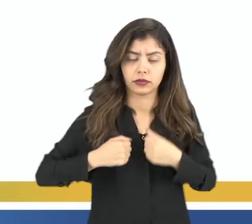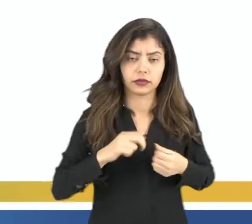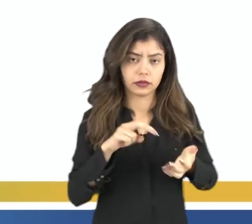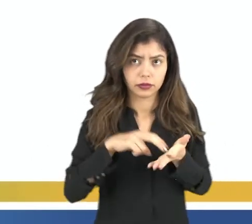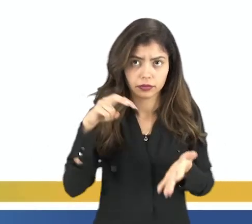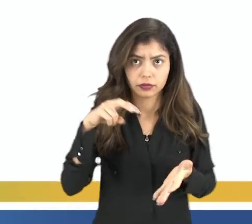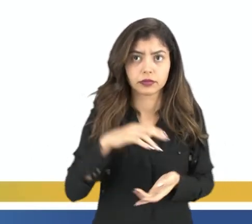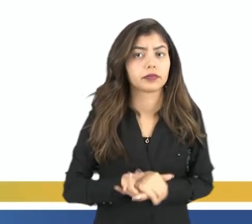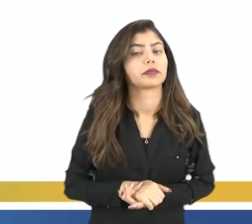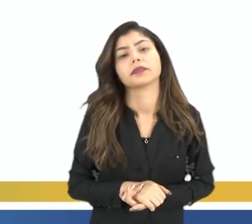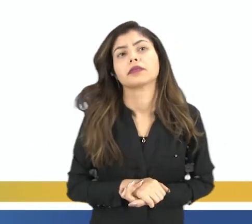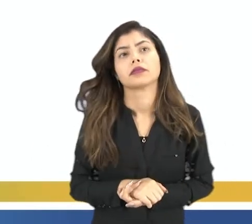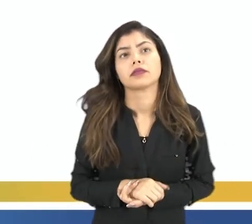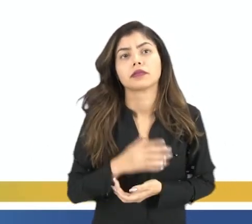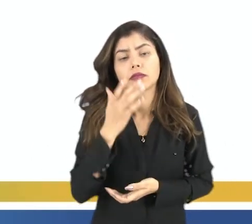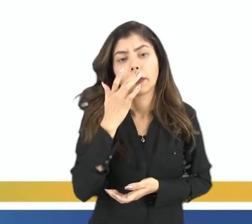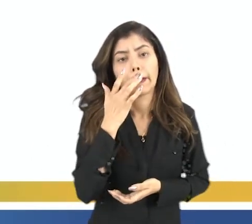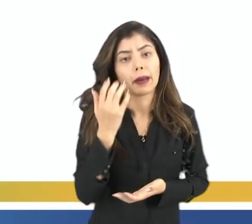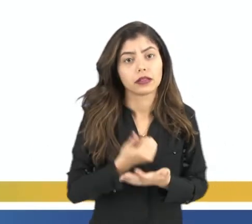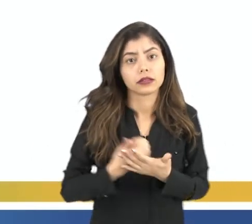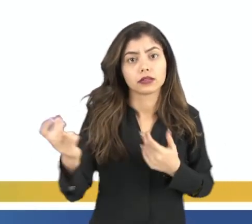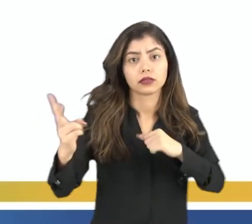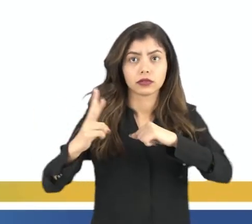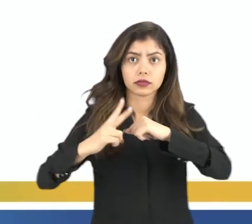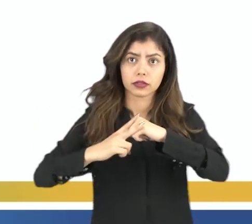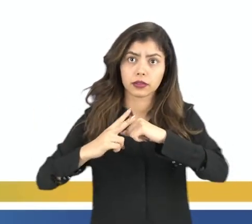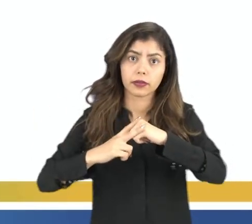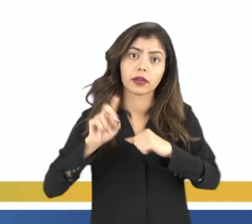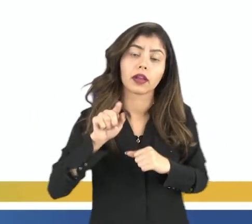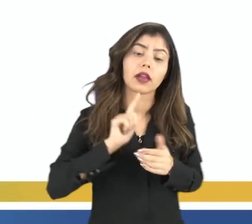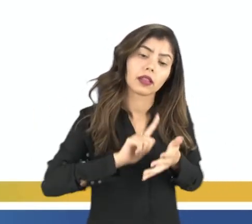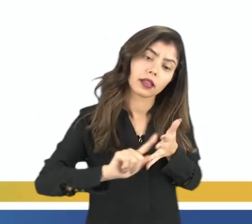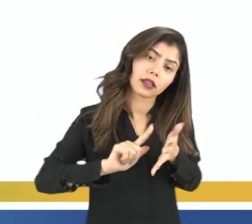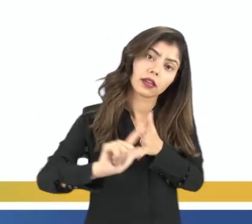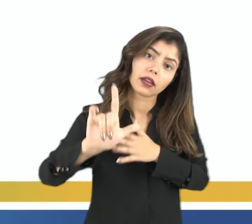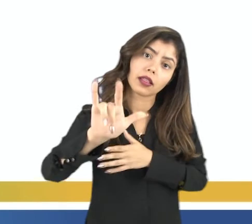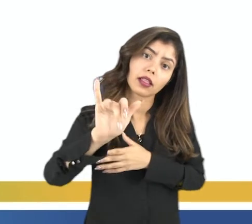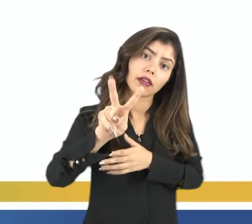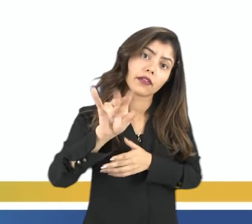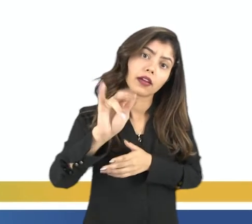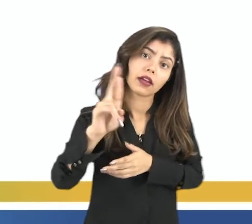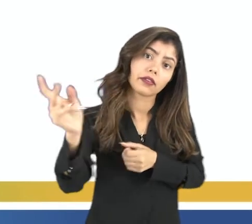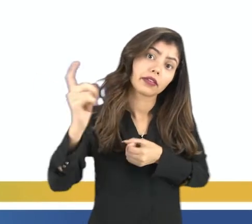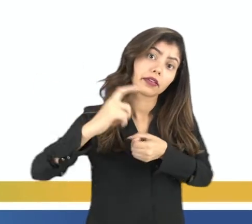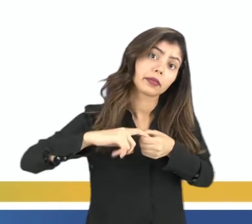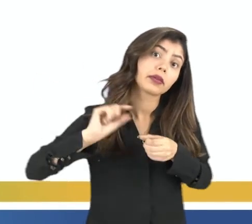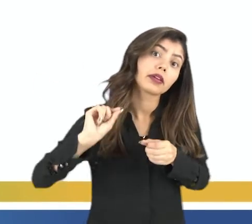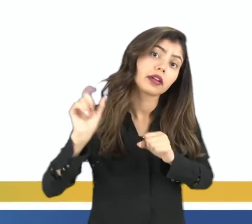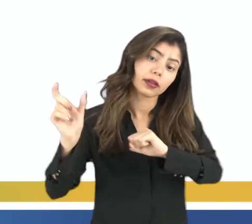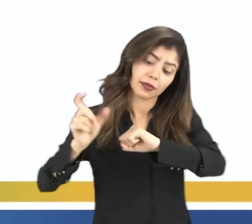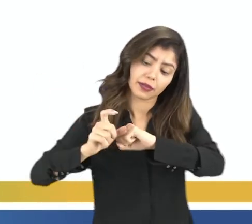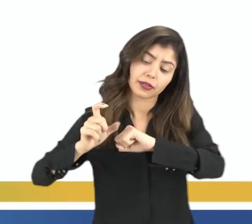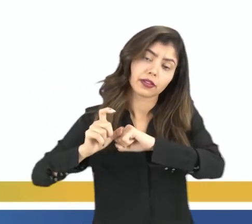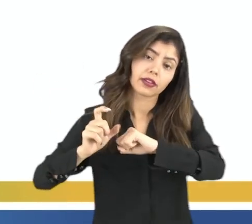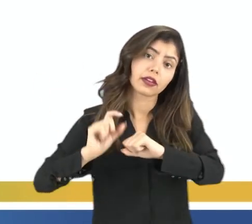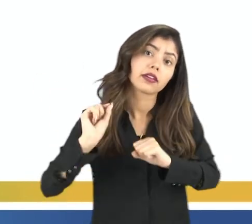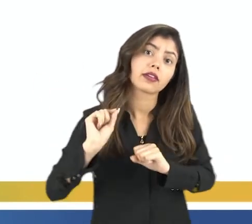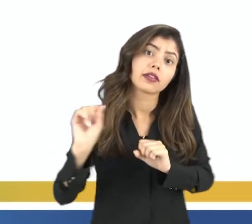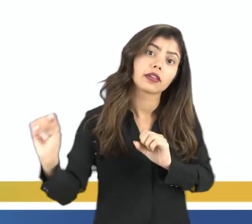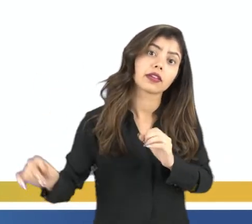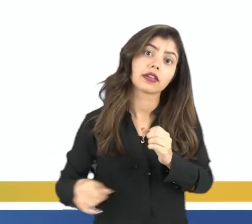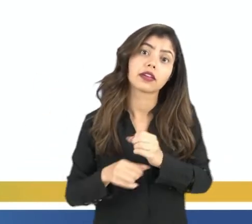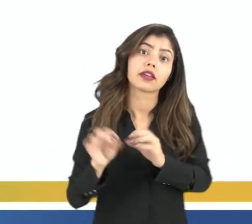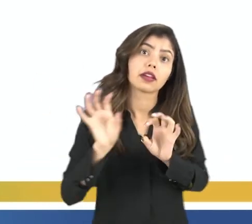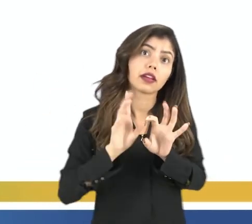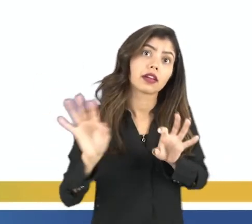pela manhã. A ação do verbo wash, que é lavar, está voltando para quem? Para o sujeito. Então, eu tenho que colocar